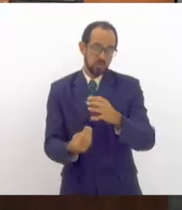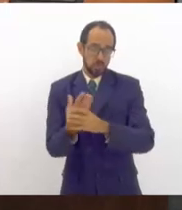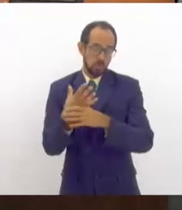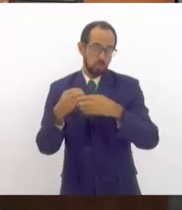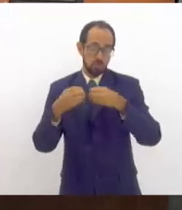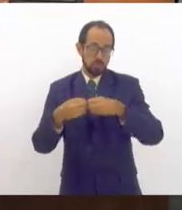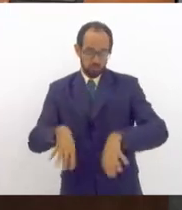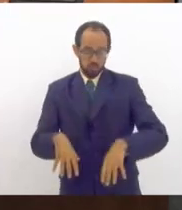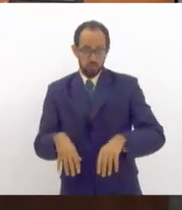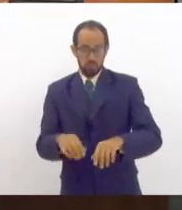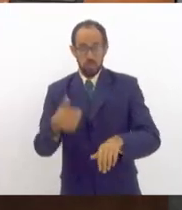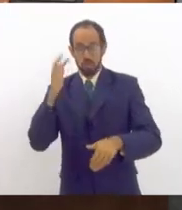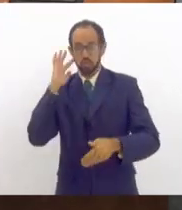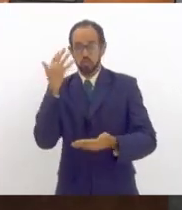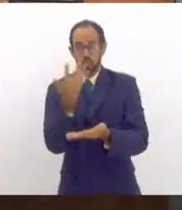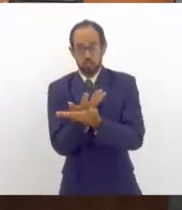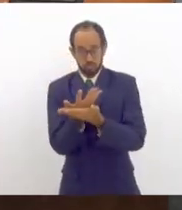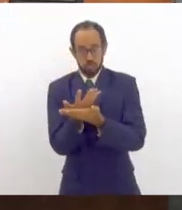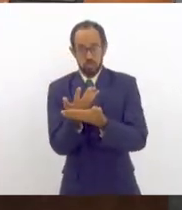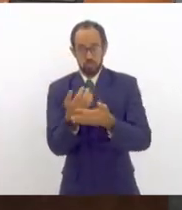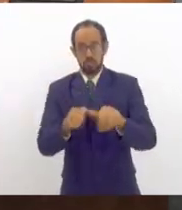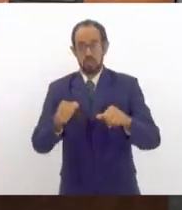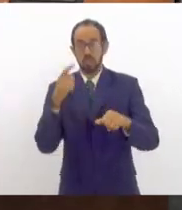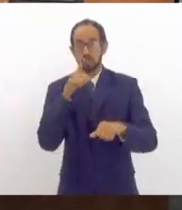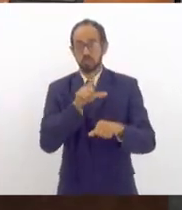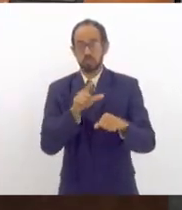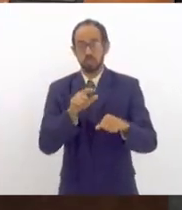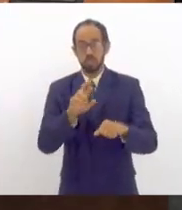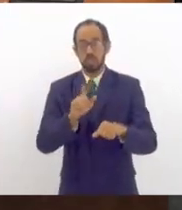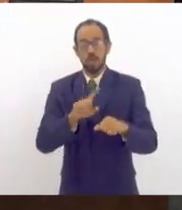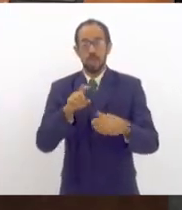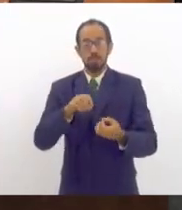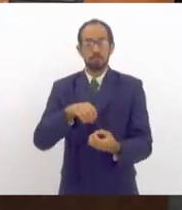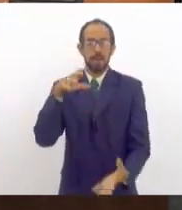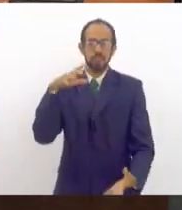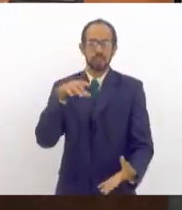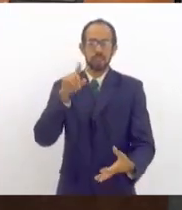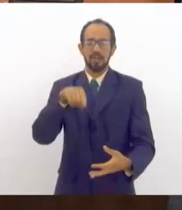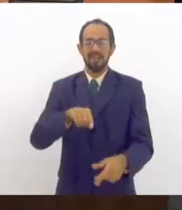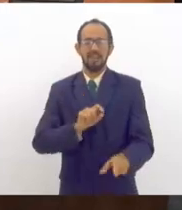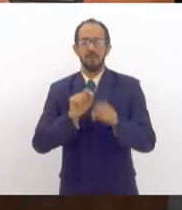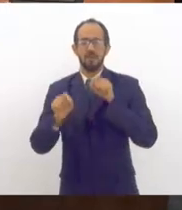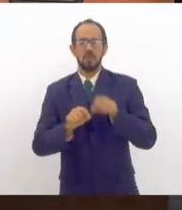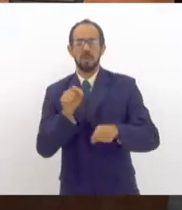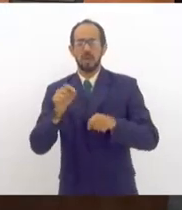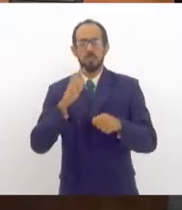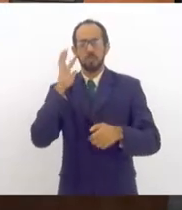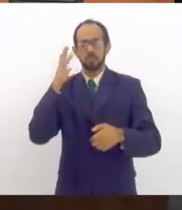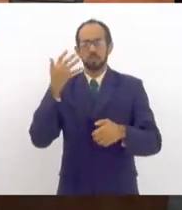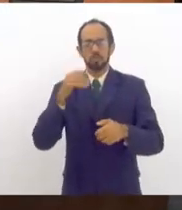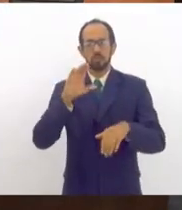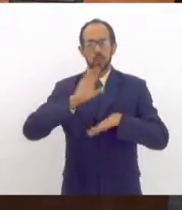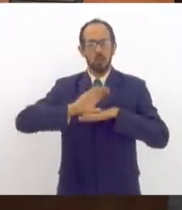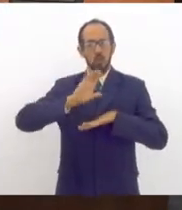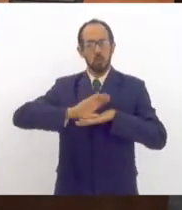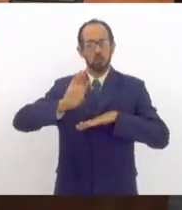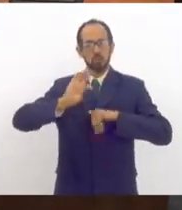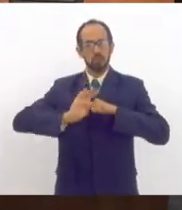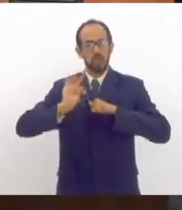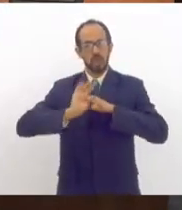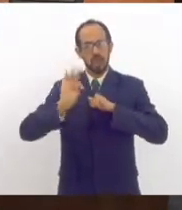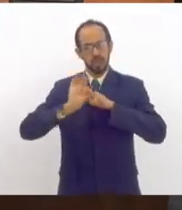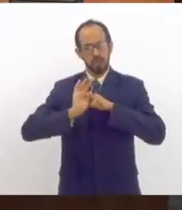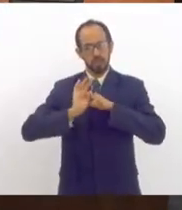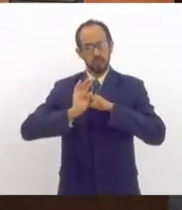tem moradores contratados pelas grandes empresas não é mágica a solução e a gente ter cursos técnicos profissionalizantes